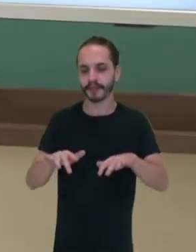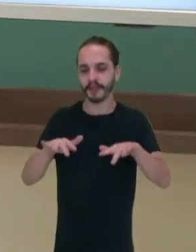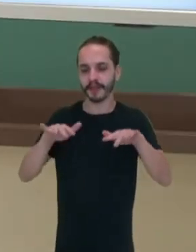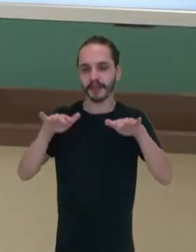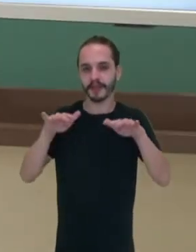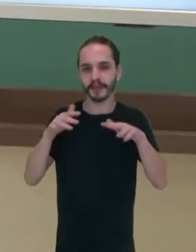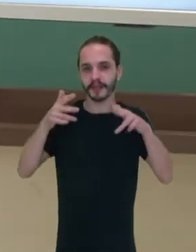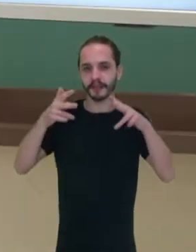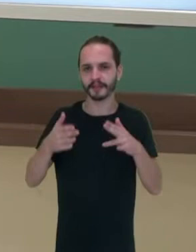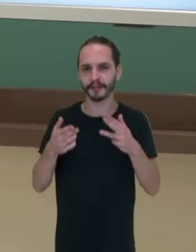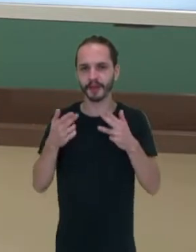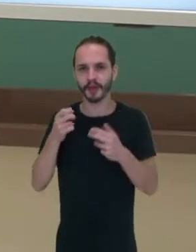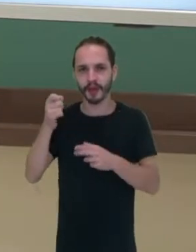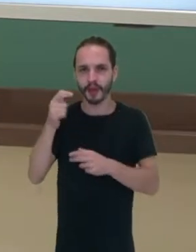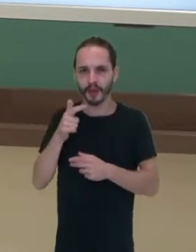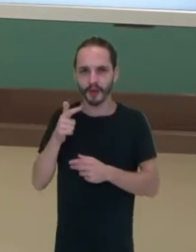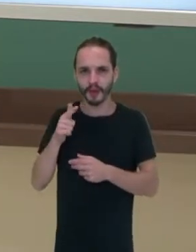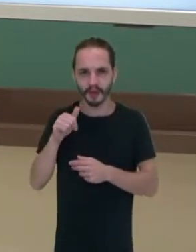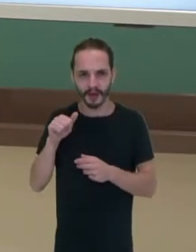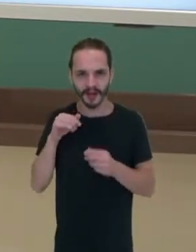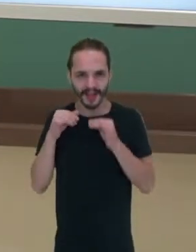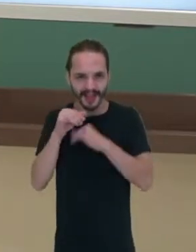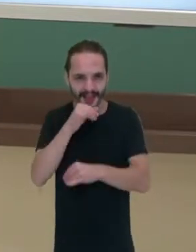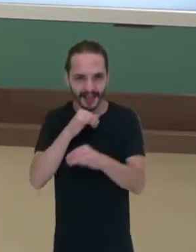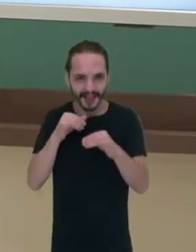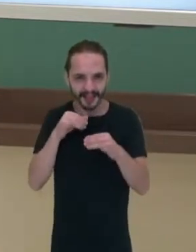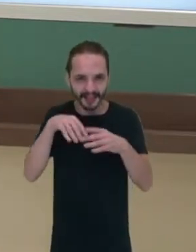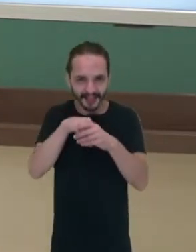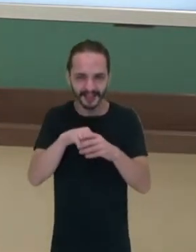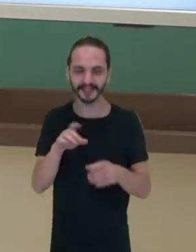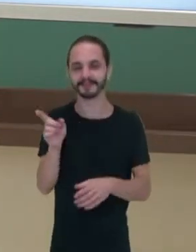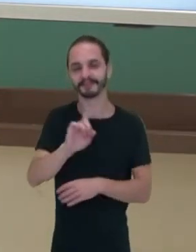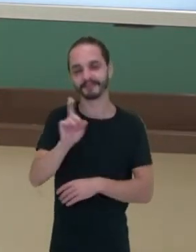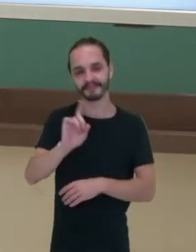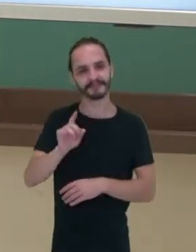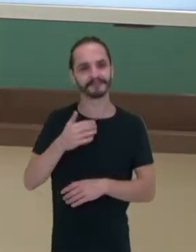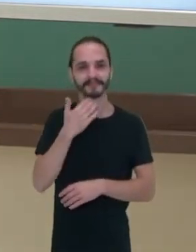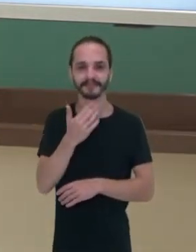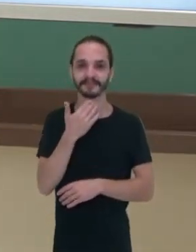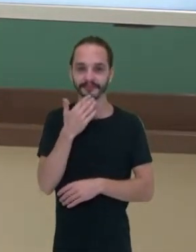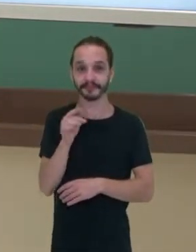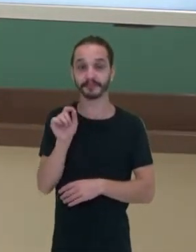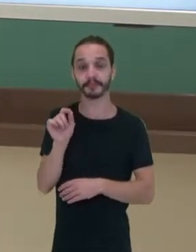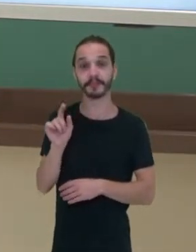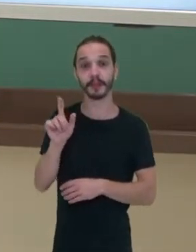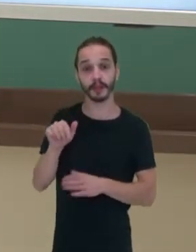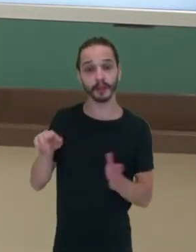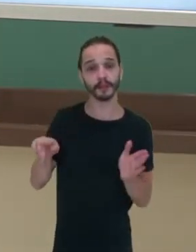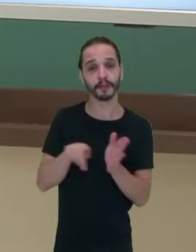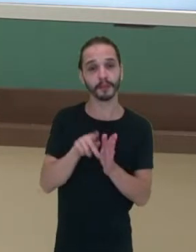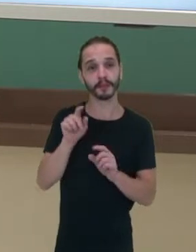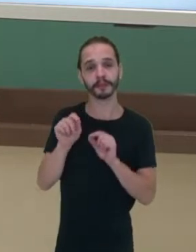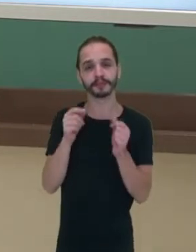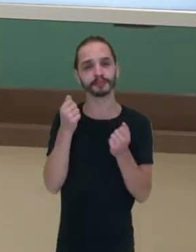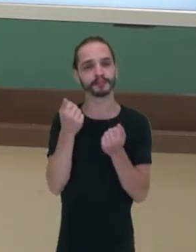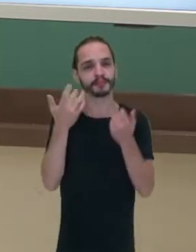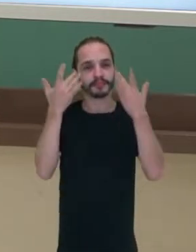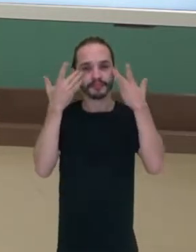neon? Professor, fizeram instalação de energia elétrica ali? Não, nada disso. Isso aqui